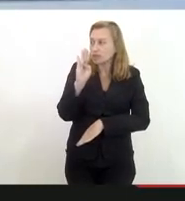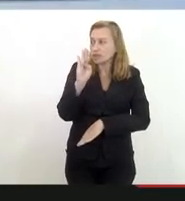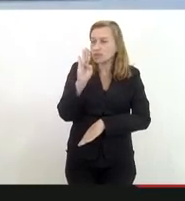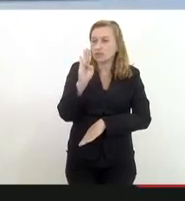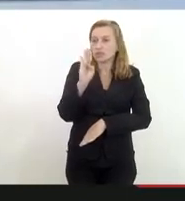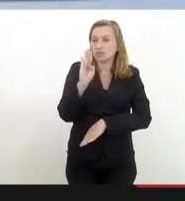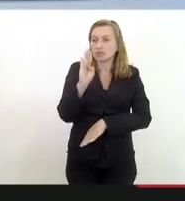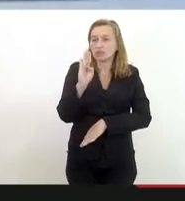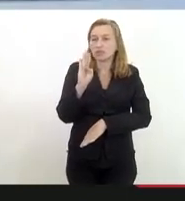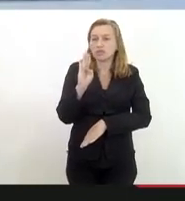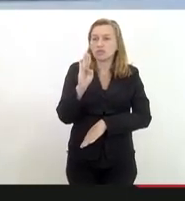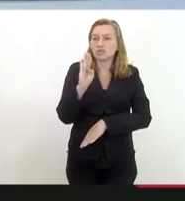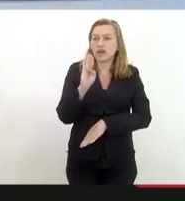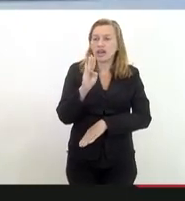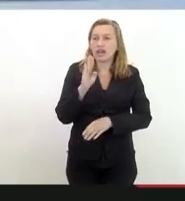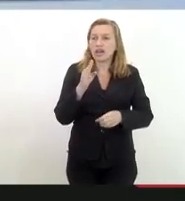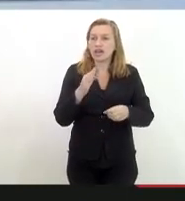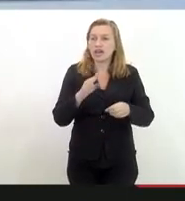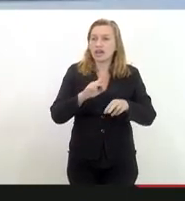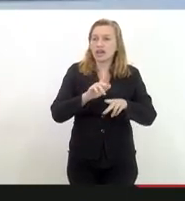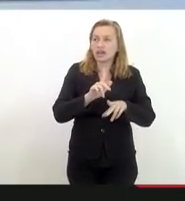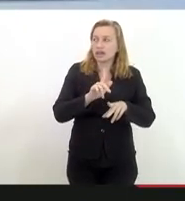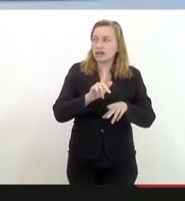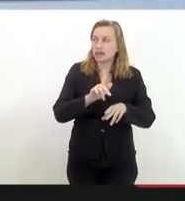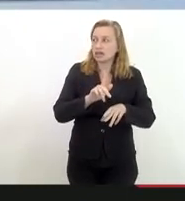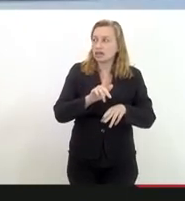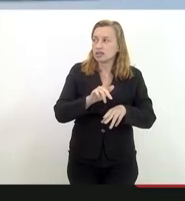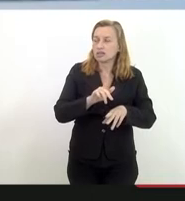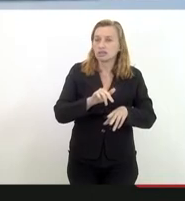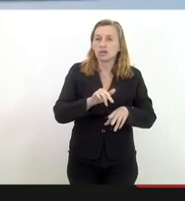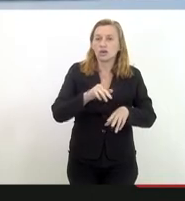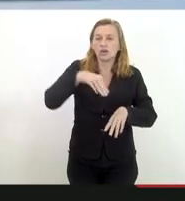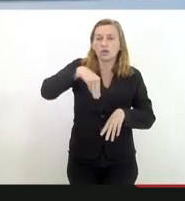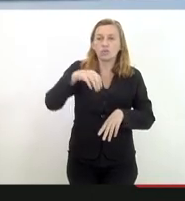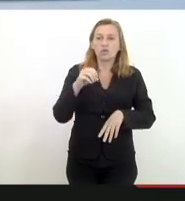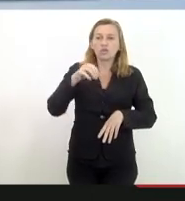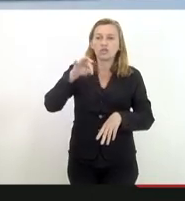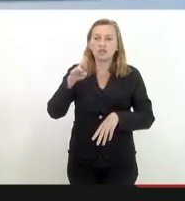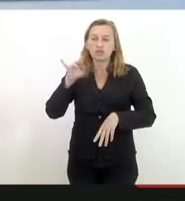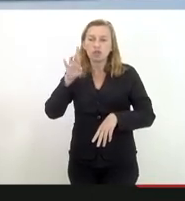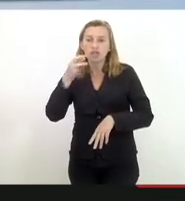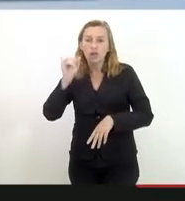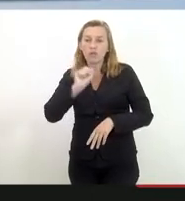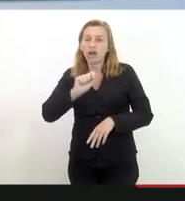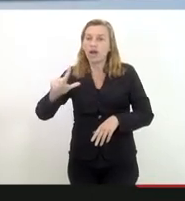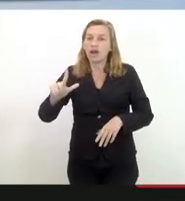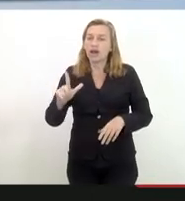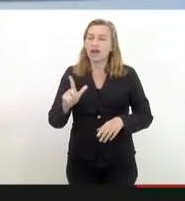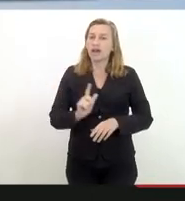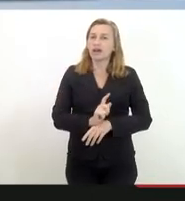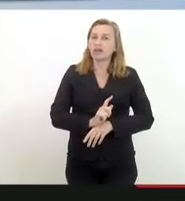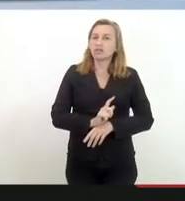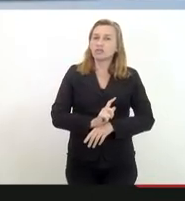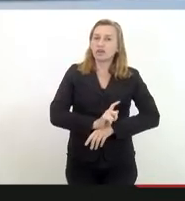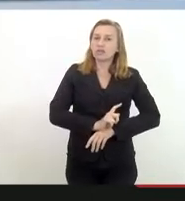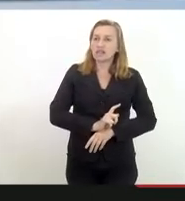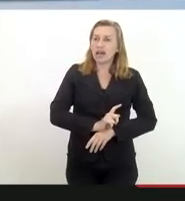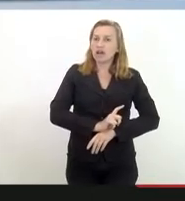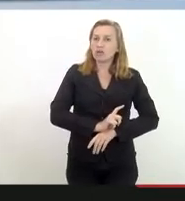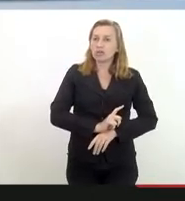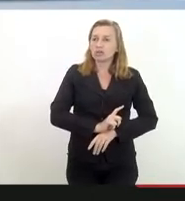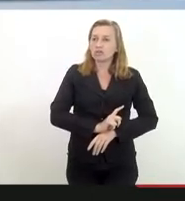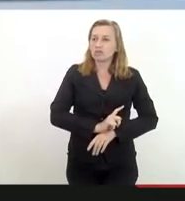ela é multifatorial, né? O doutor Paulo Pinheiro acabou de dizer isso, ela não é só uma doença, né? Que a saúde precisa